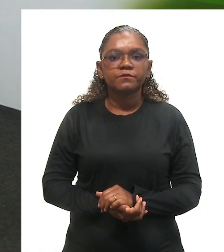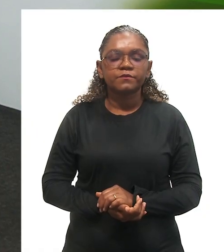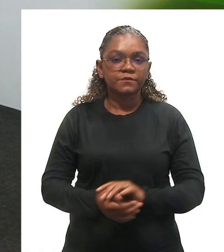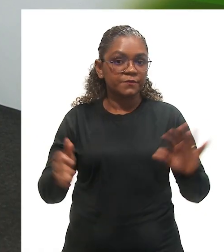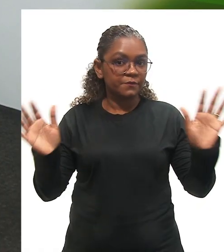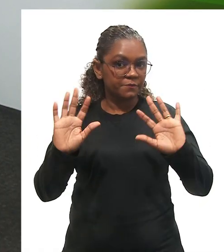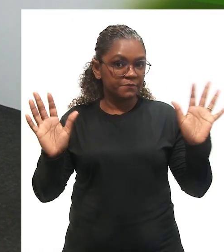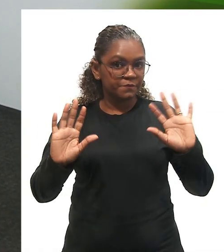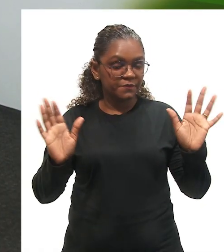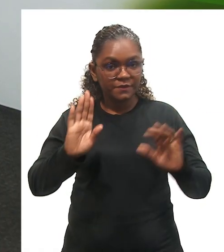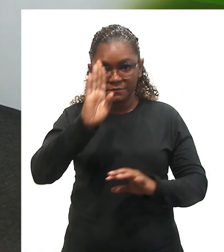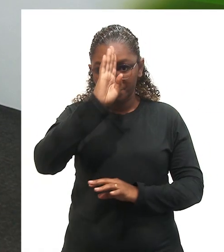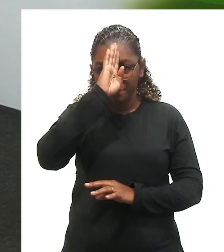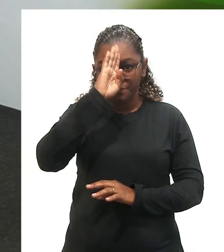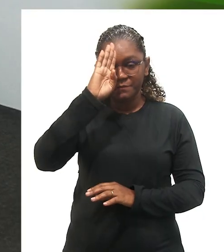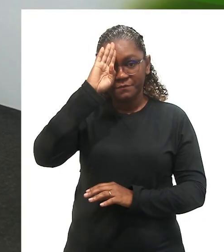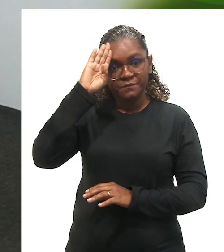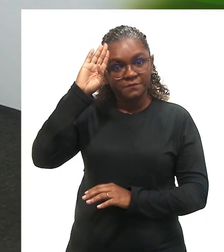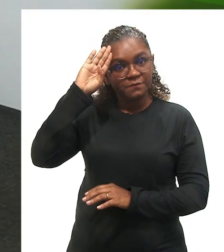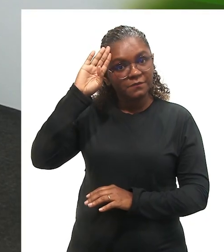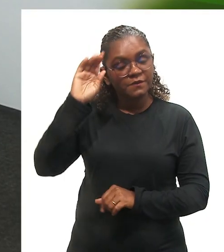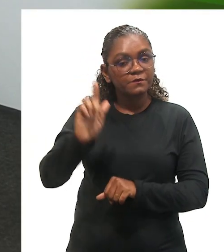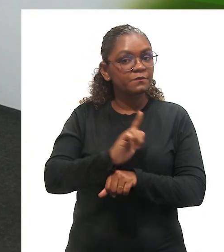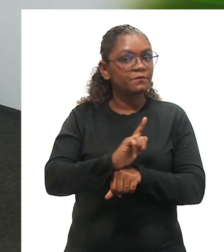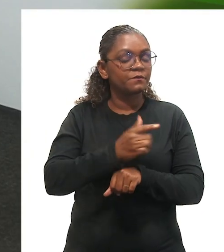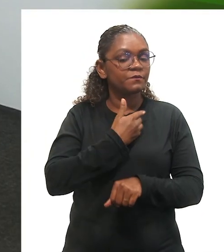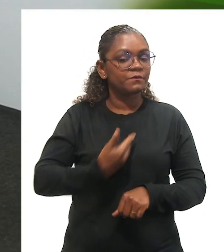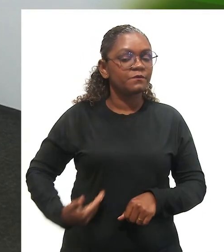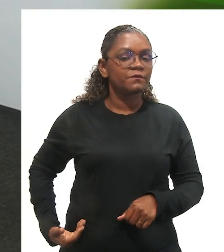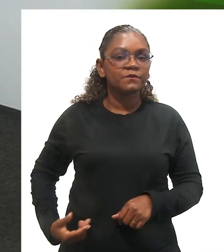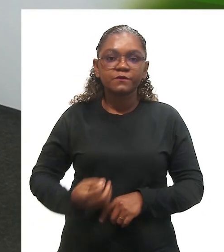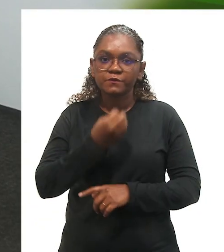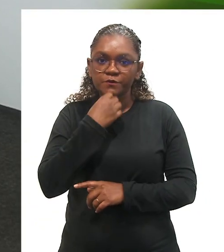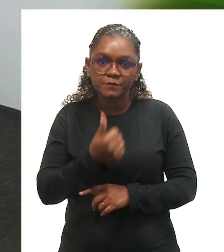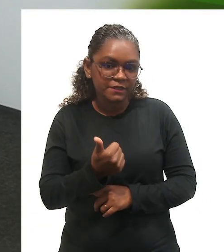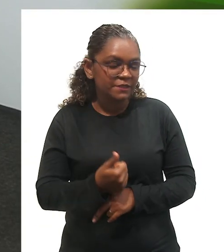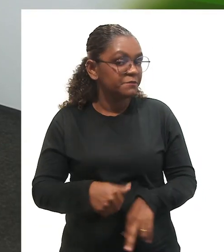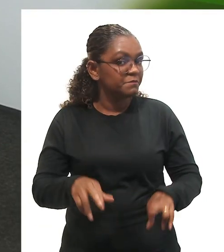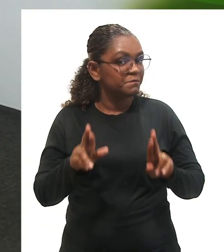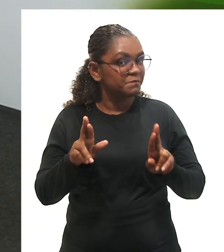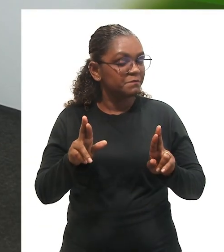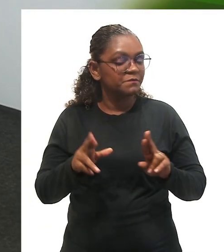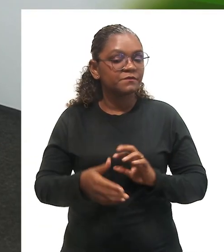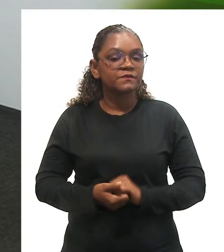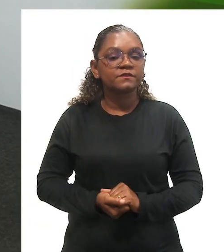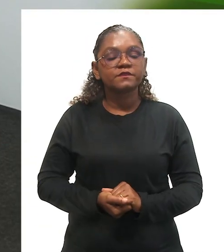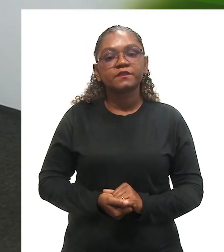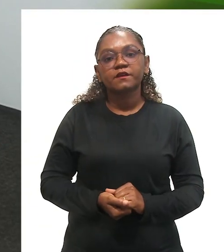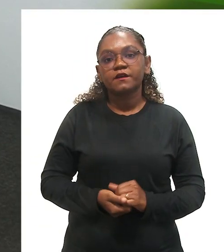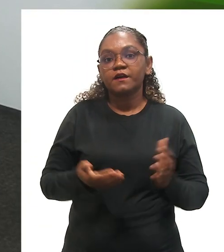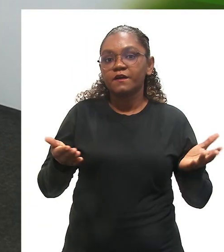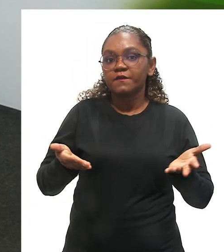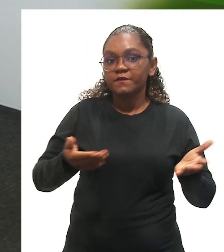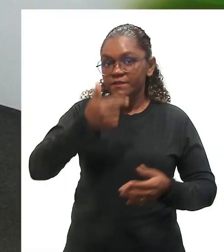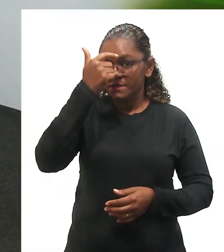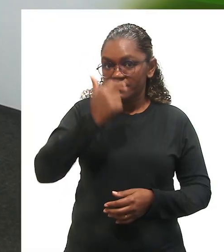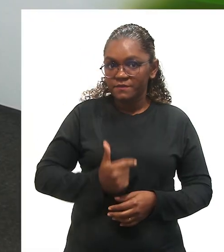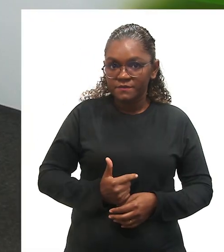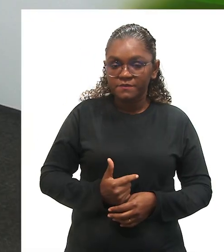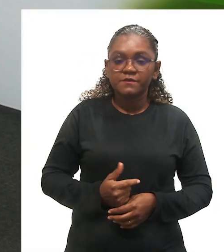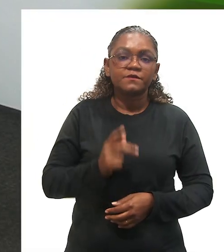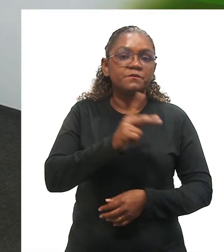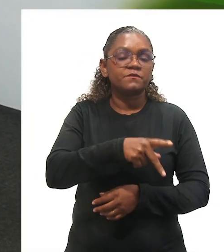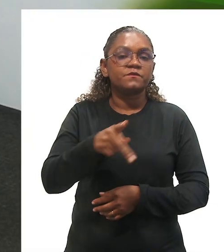Olá, caro acadêmico de gestão pública, tudo bem? Espero que sim. Aqui é a professora Márcia Kojeski Bueno